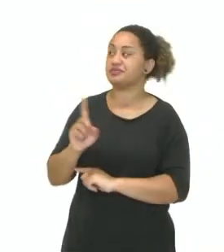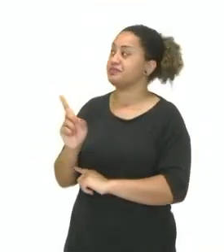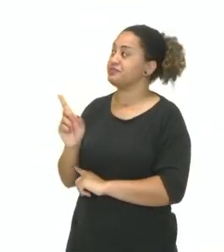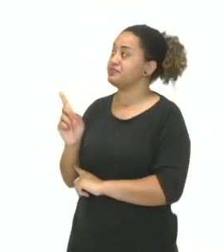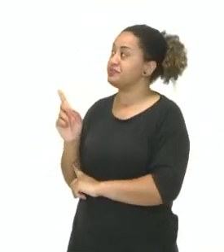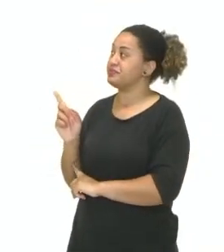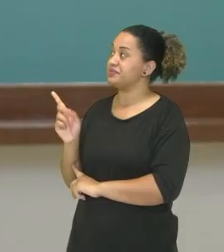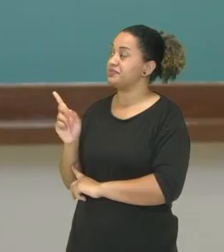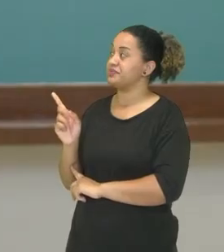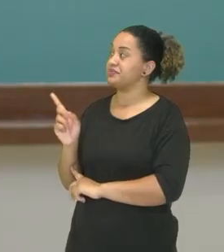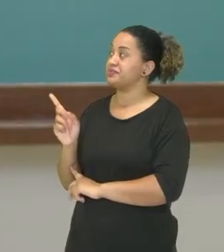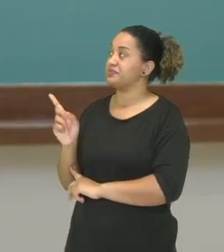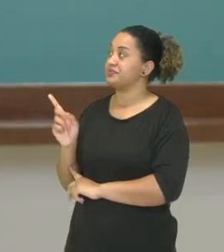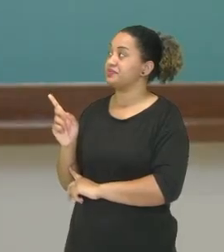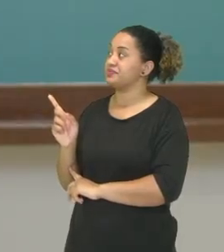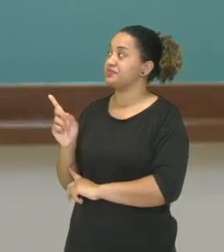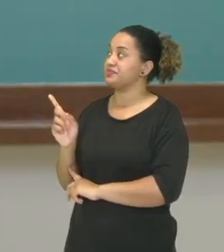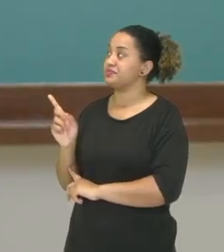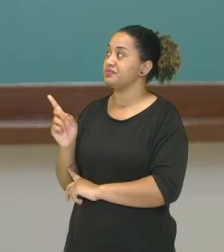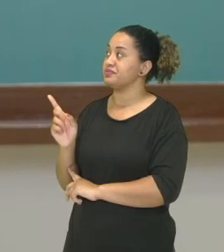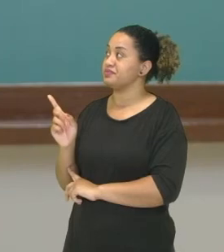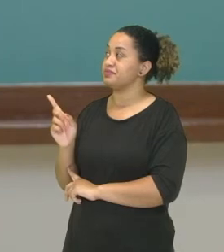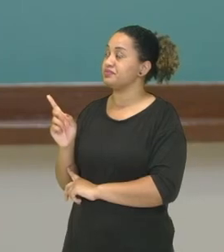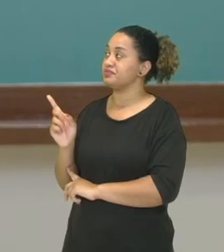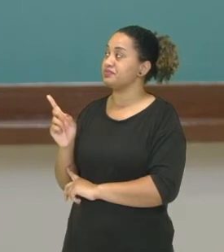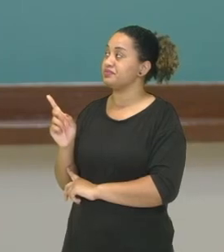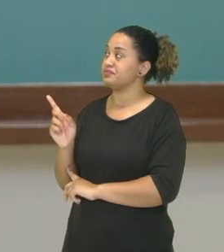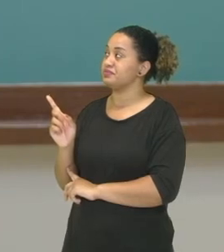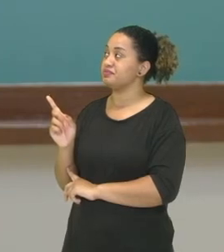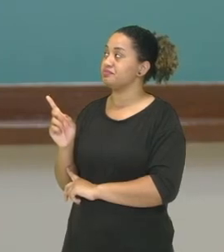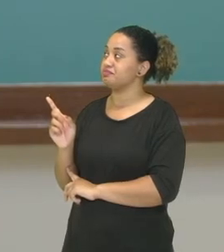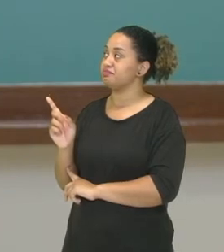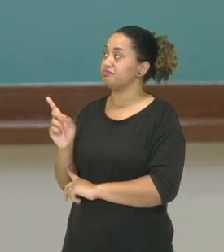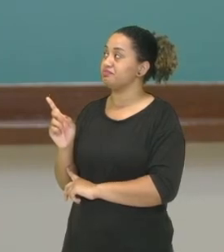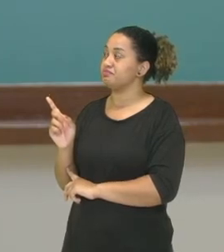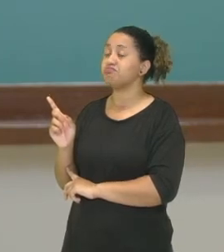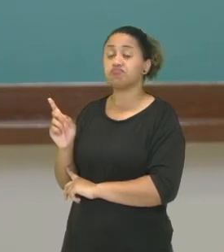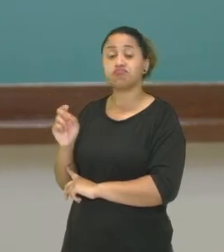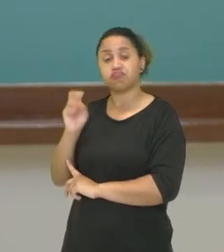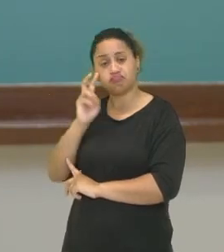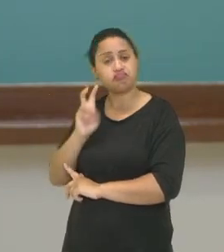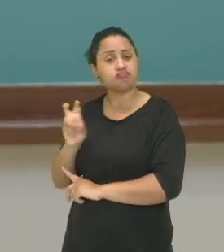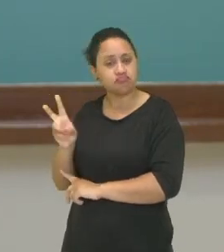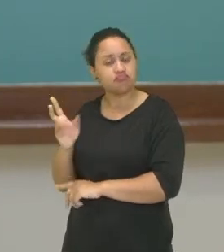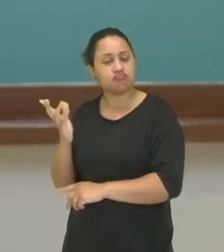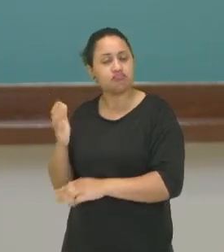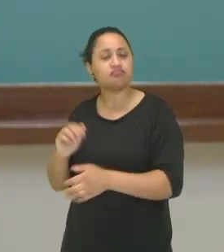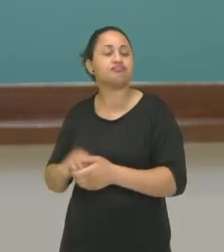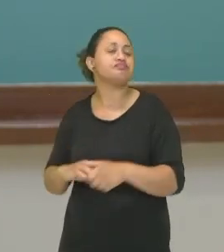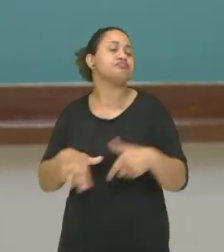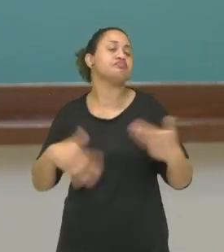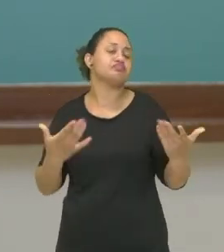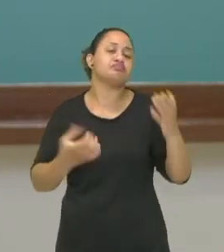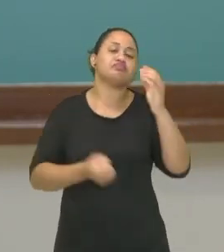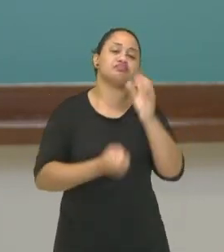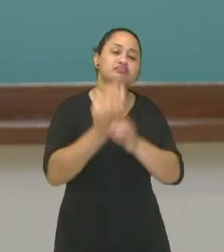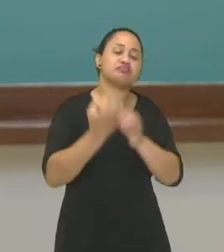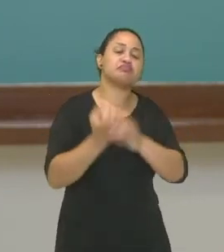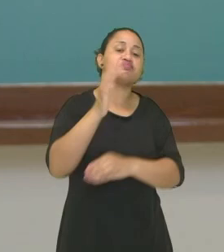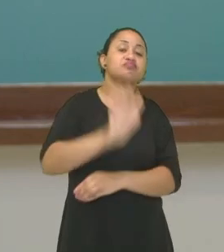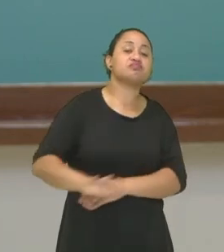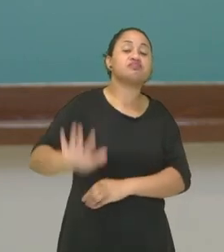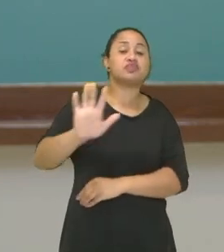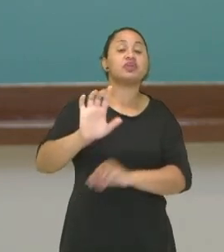sempre isso, tá, gente? Quando a gente fala em produtividade geral, de uma maneira estimada, a gente